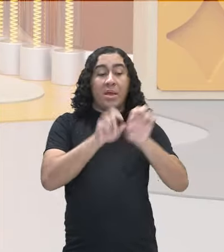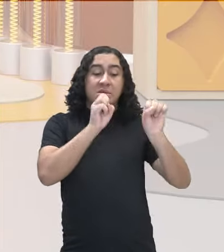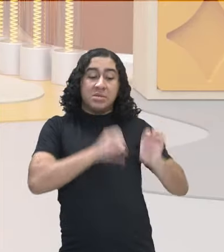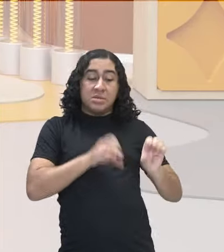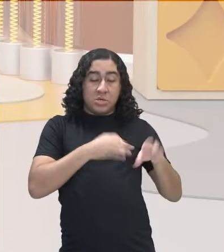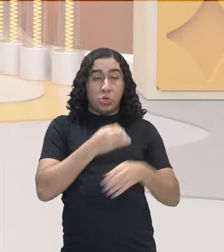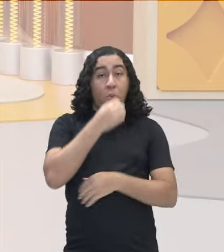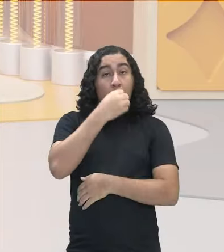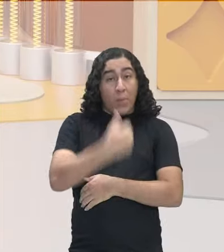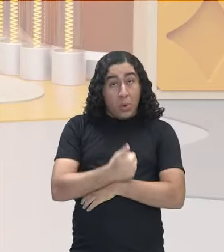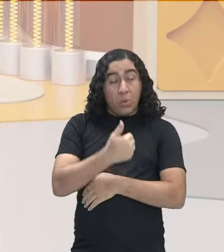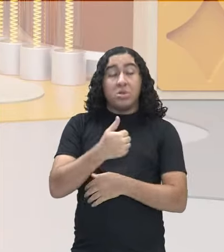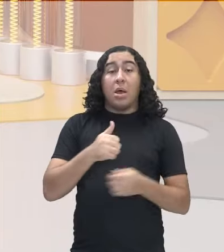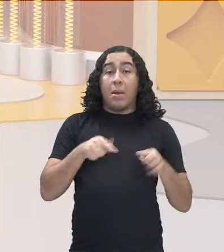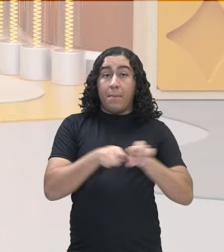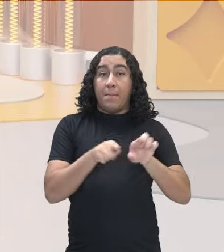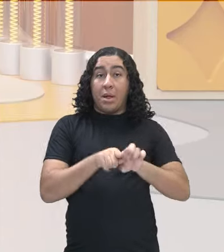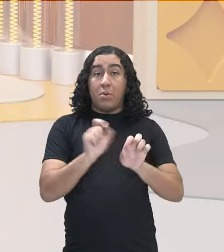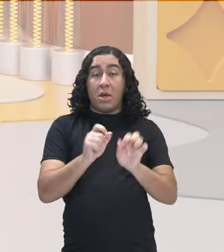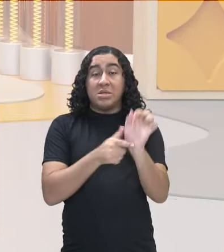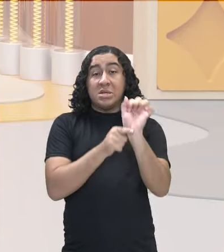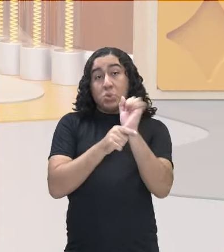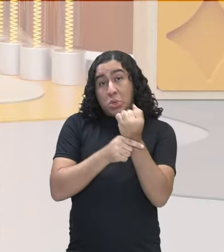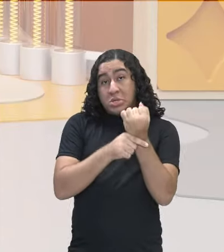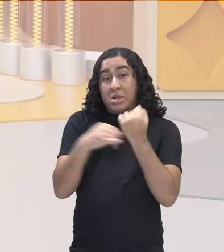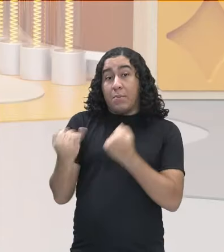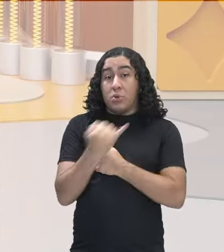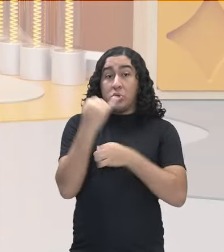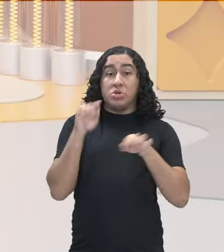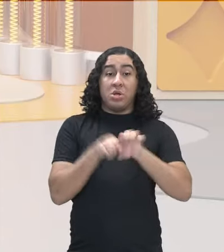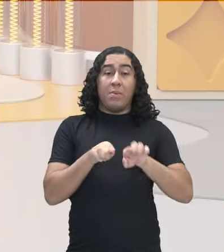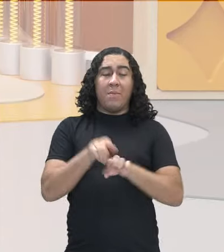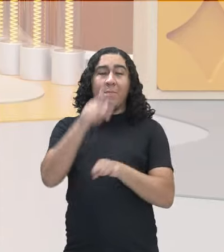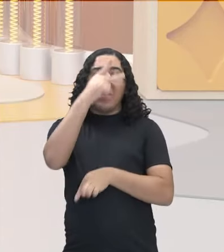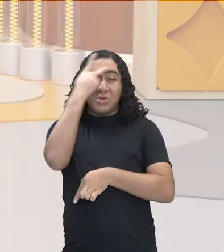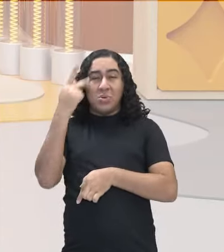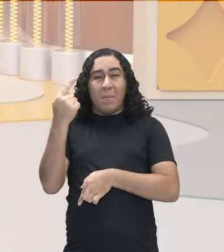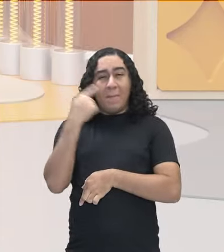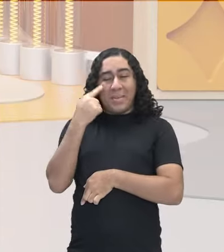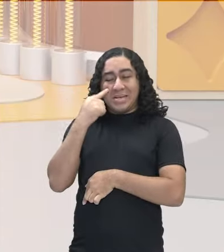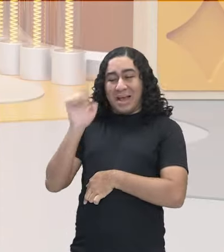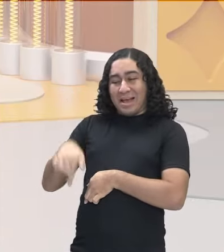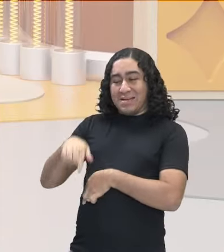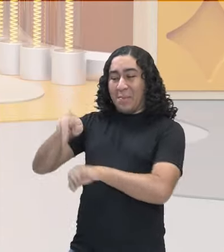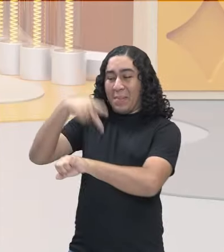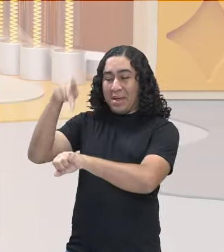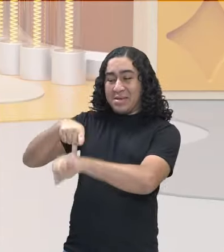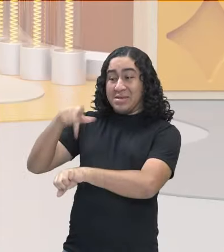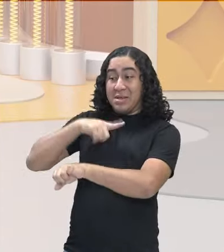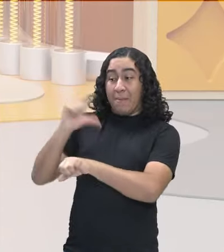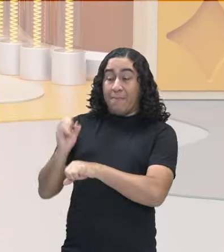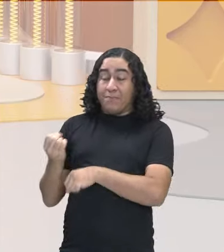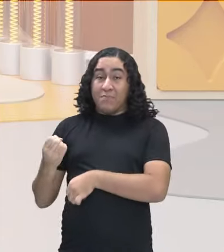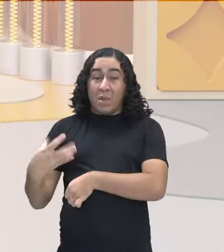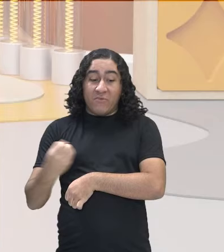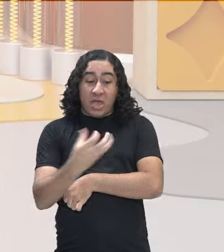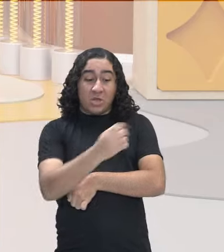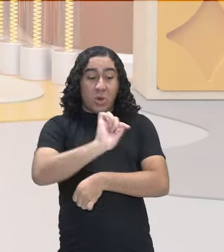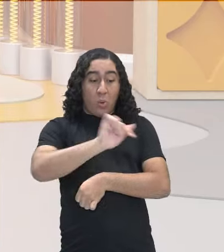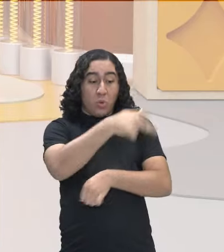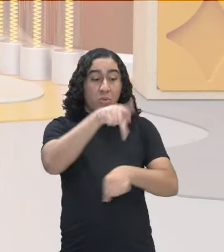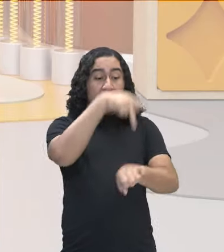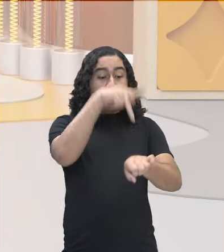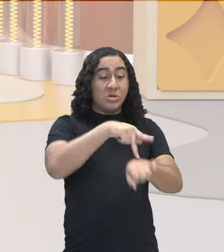tá bom a questão da segurança é um ponto importante muitas pessoas saem de um lugar e vão para o outro em busca